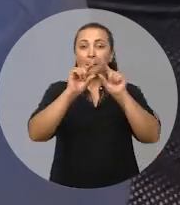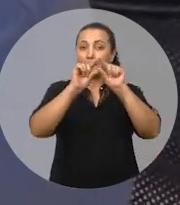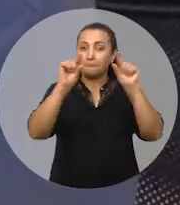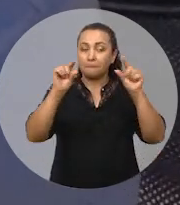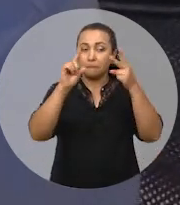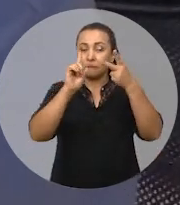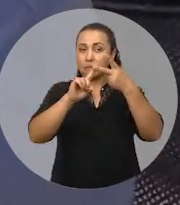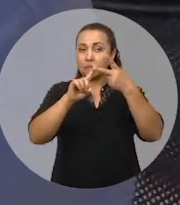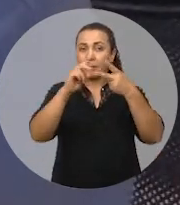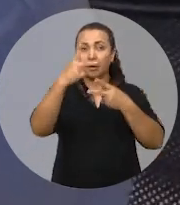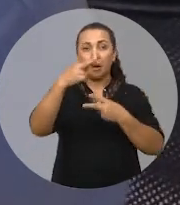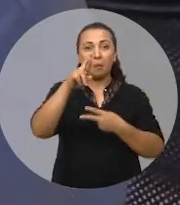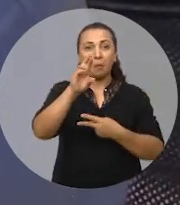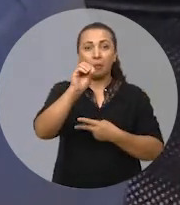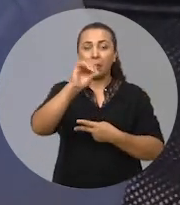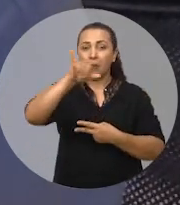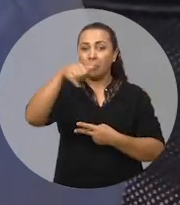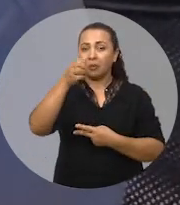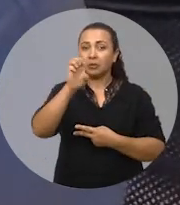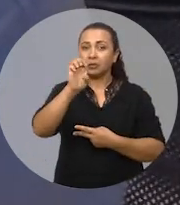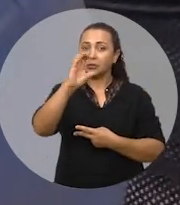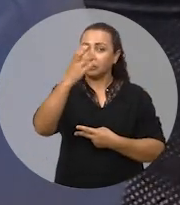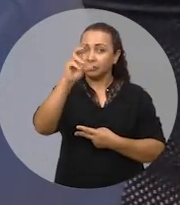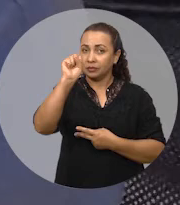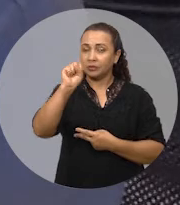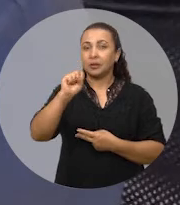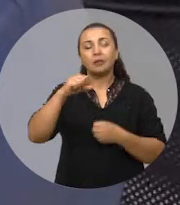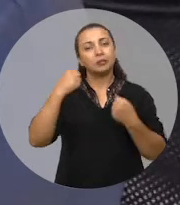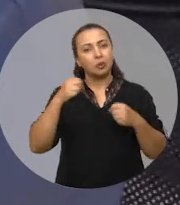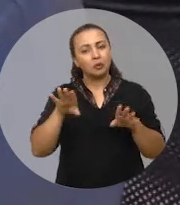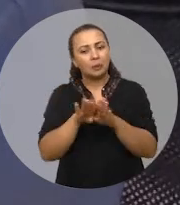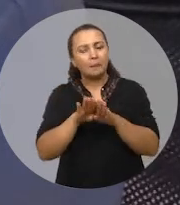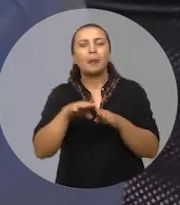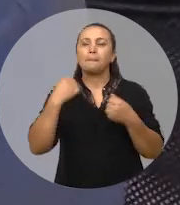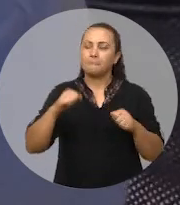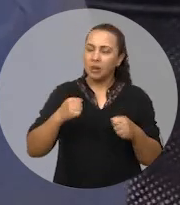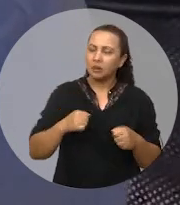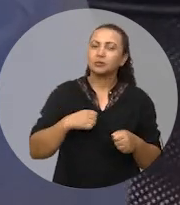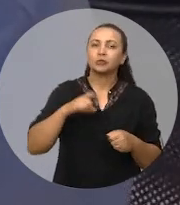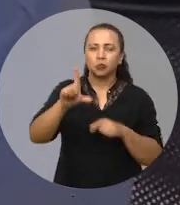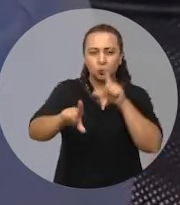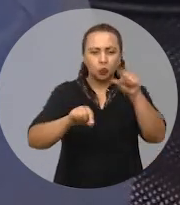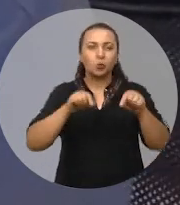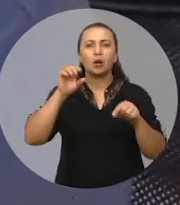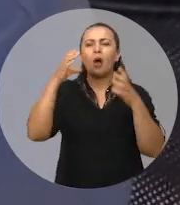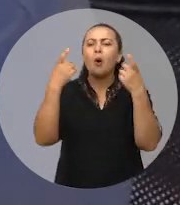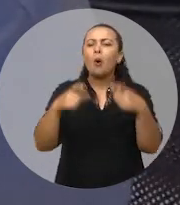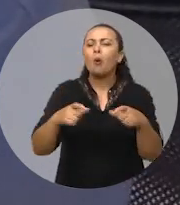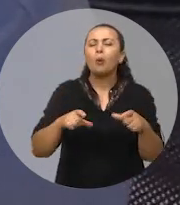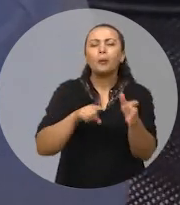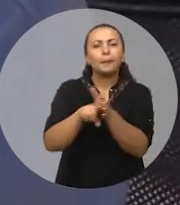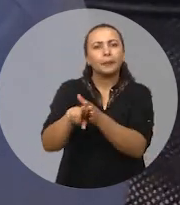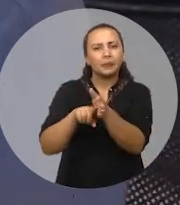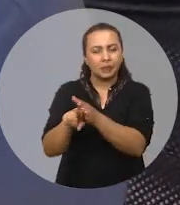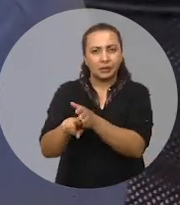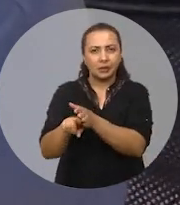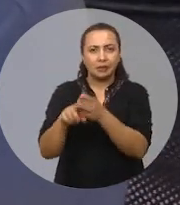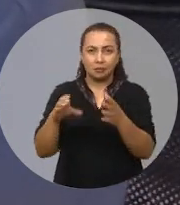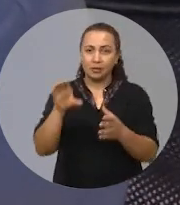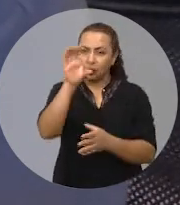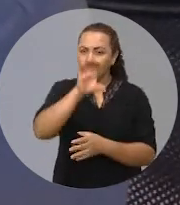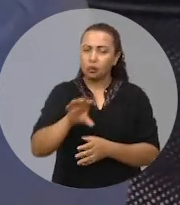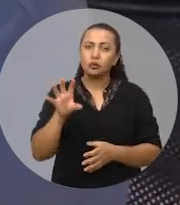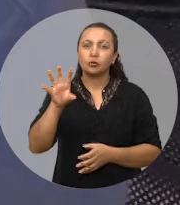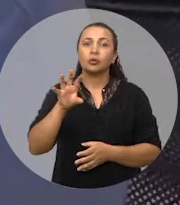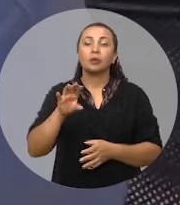projeções, ela segue a mesma lógica. Eu também preciso selecionar uma região, preciso selecionar uma data.